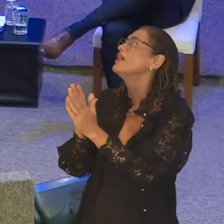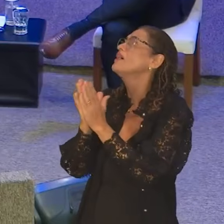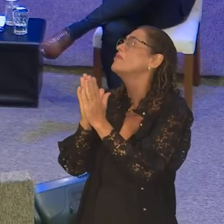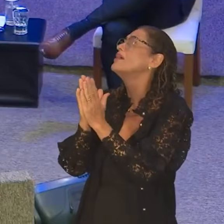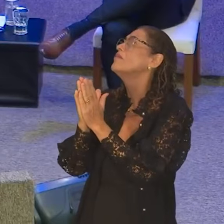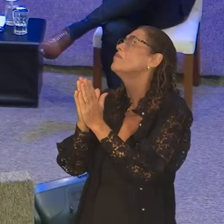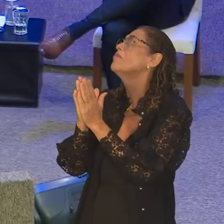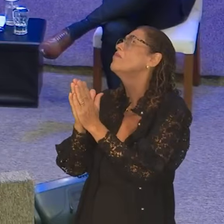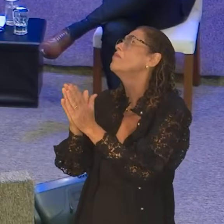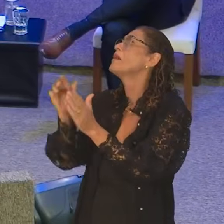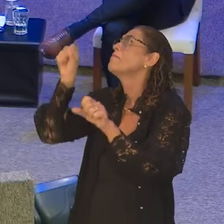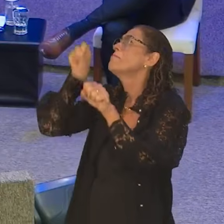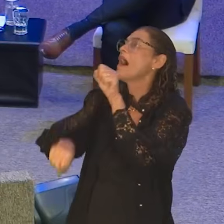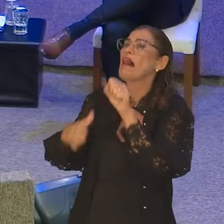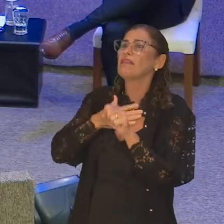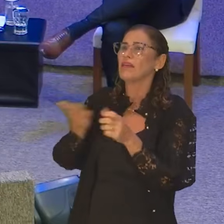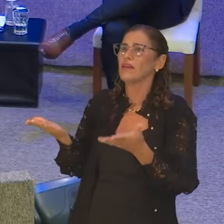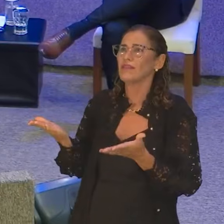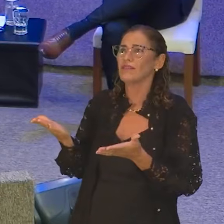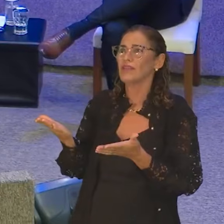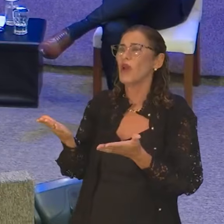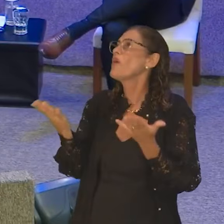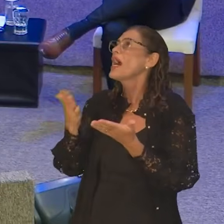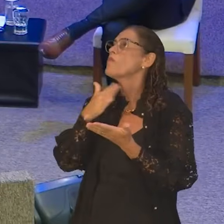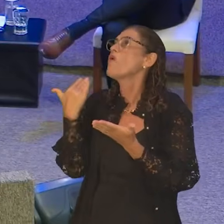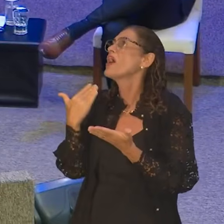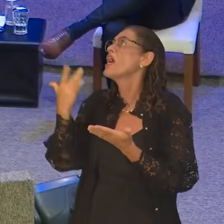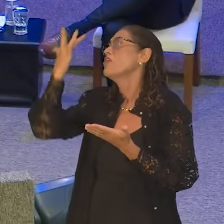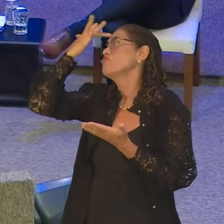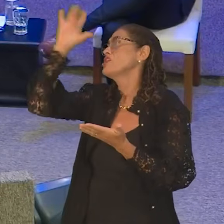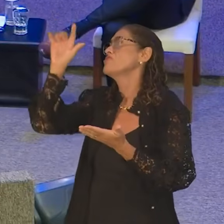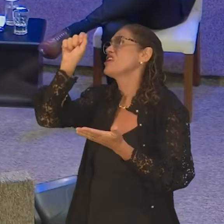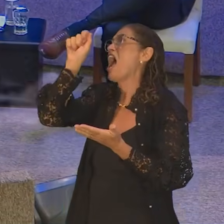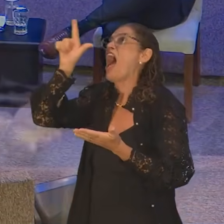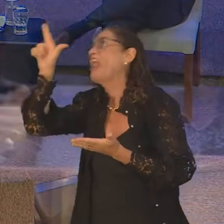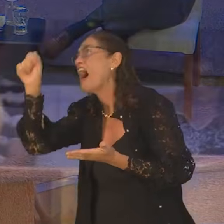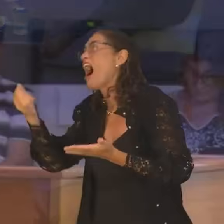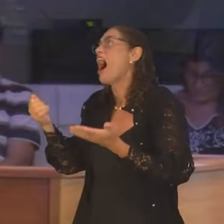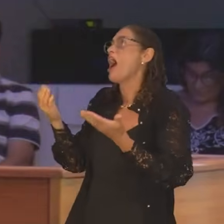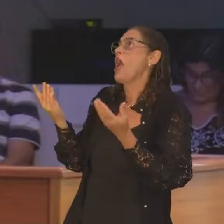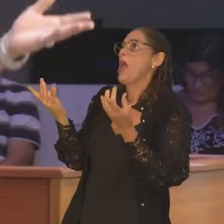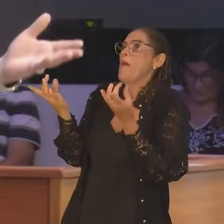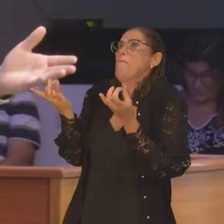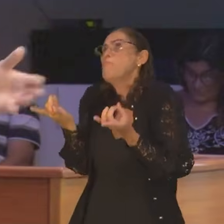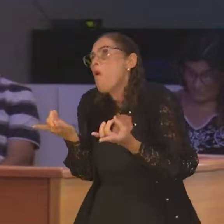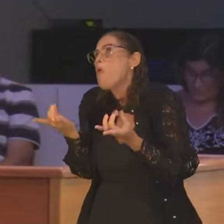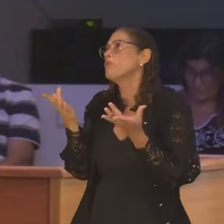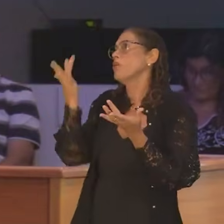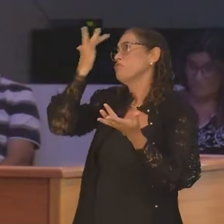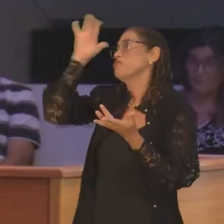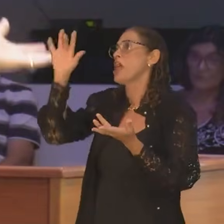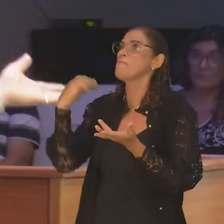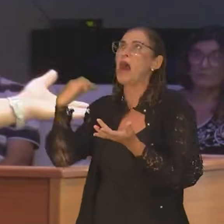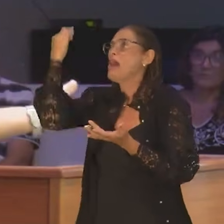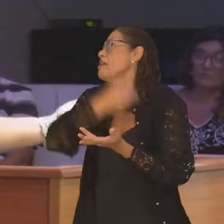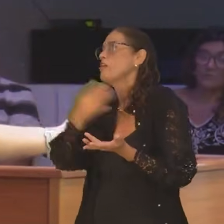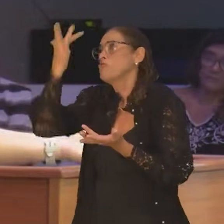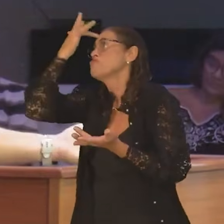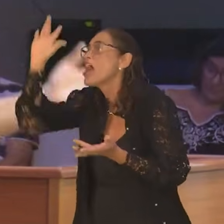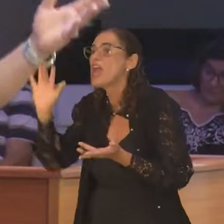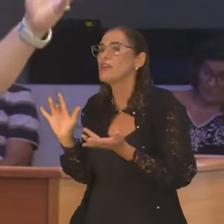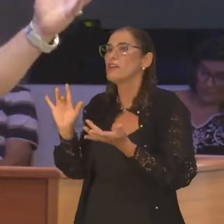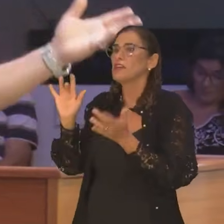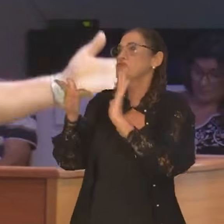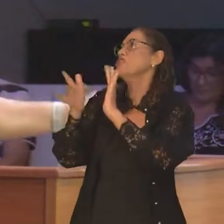morrer. Eu não sei se você é Alá, eu não sei se você é Buda, eu não sei se você é Maria, eu não sei se você